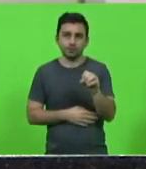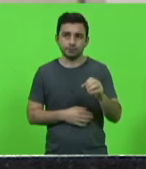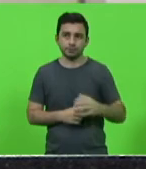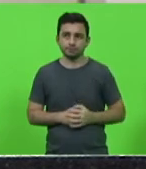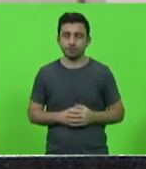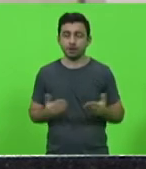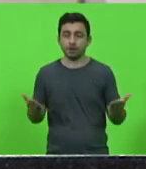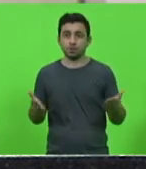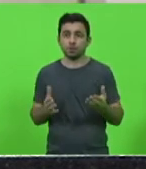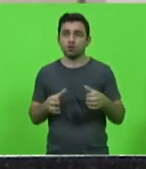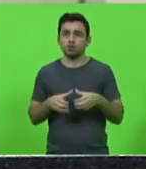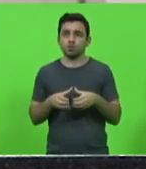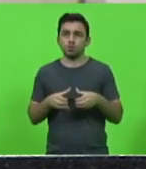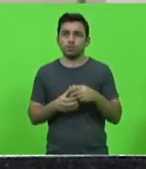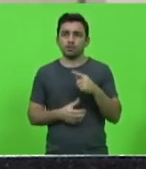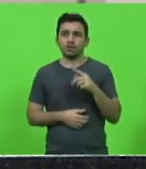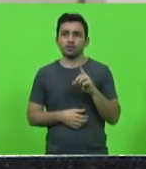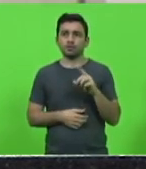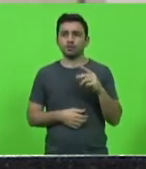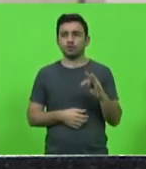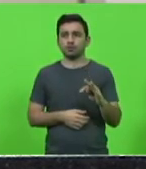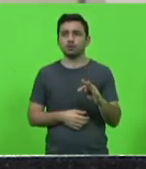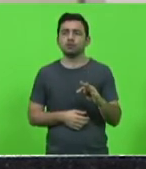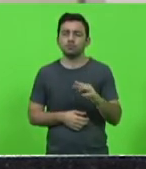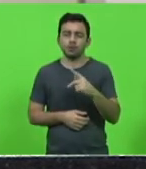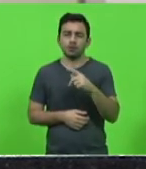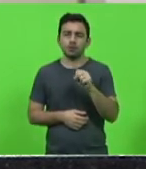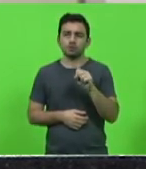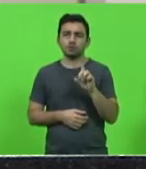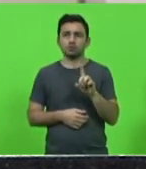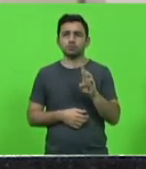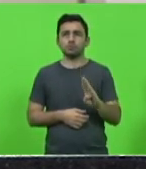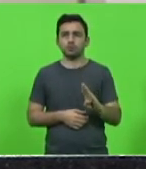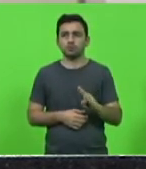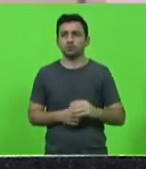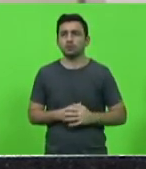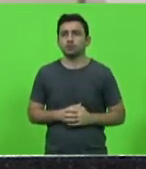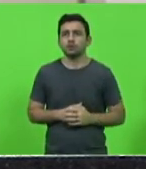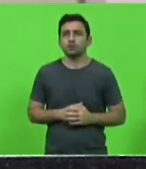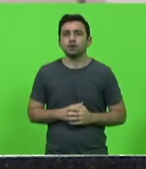PDT, PSDB, Republicanos, por 7 minutos.